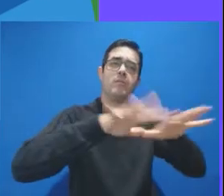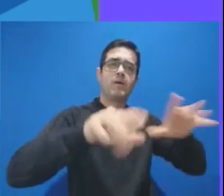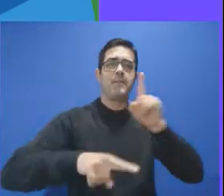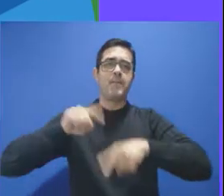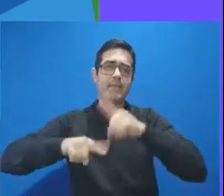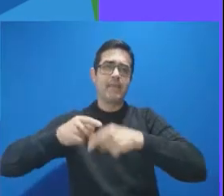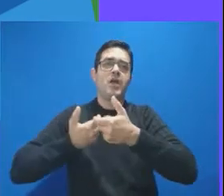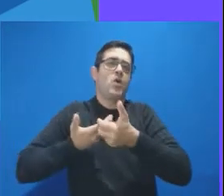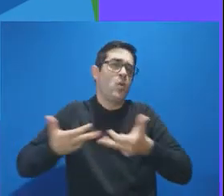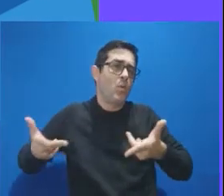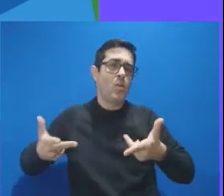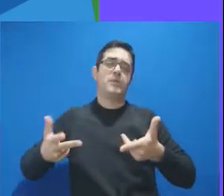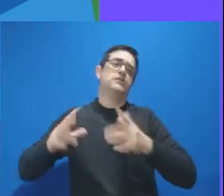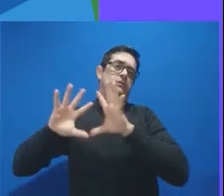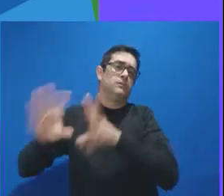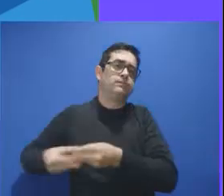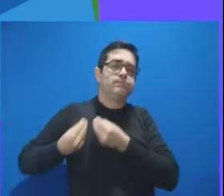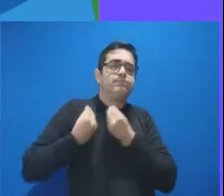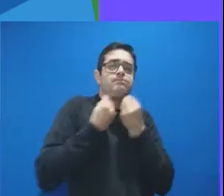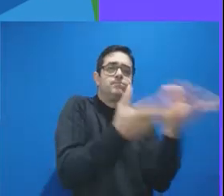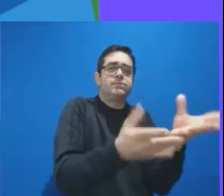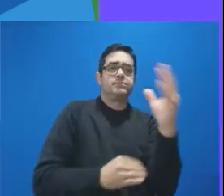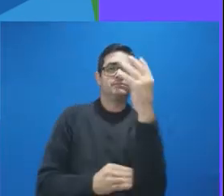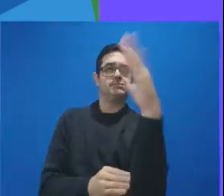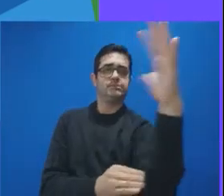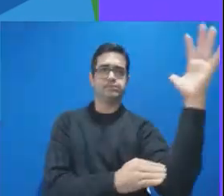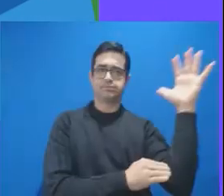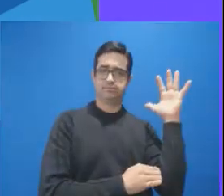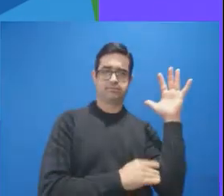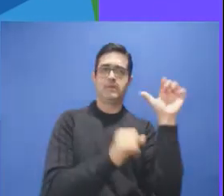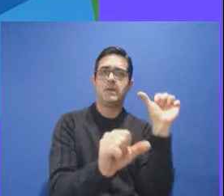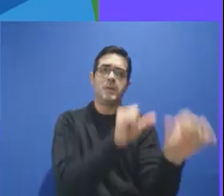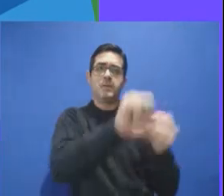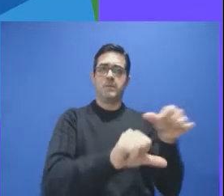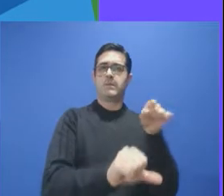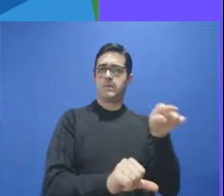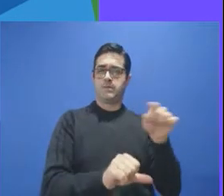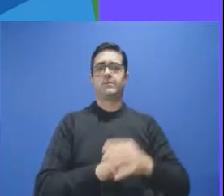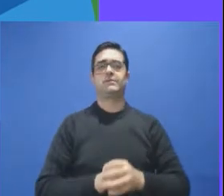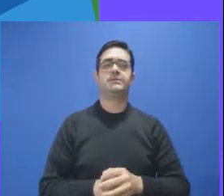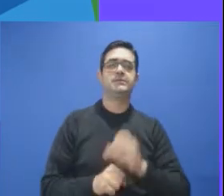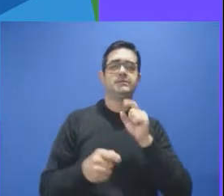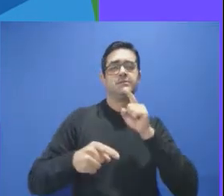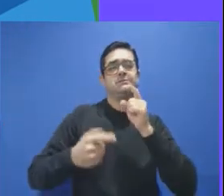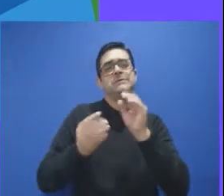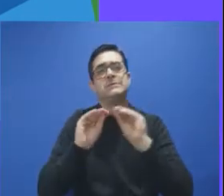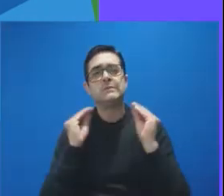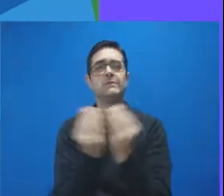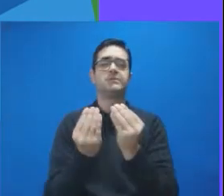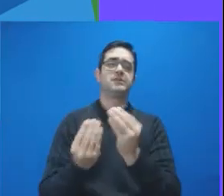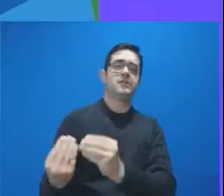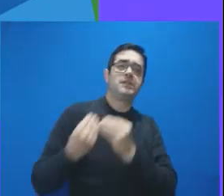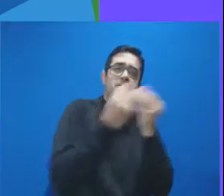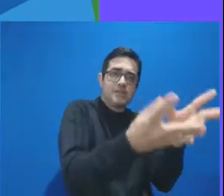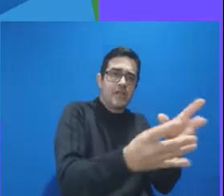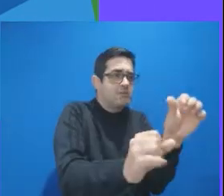Contaminação é a adição de matéria de origem humana que modifica a composição do ambiente. Então, quando nós adicionamos uma substância